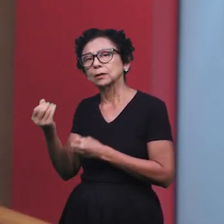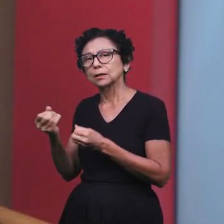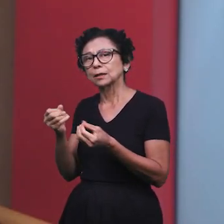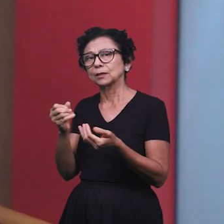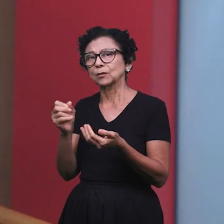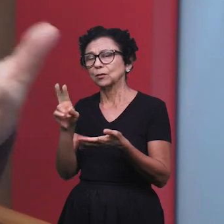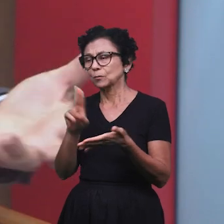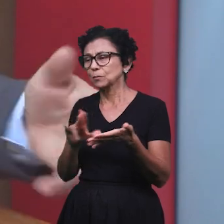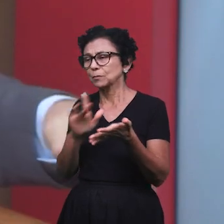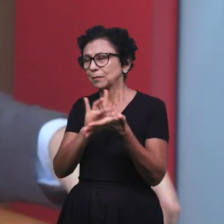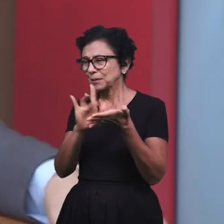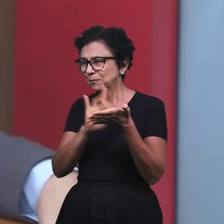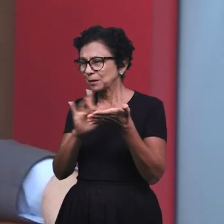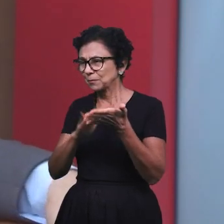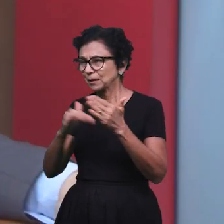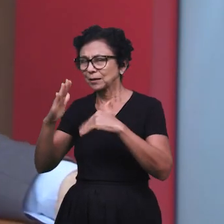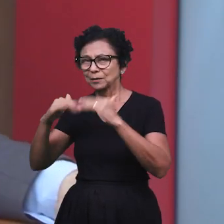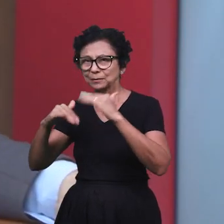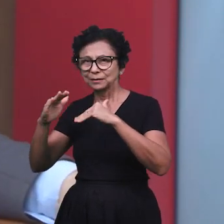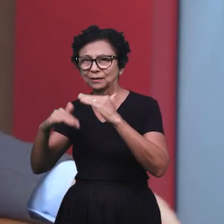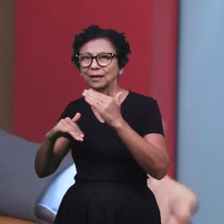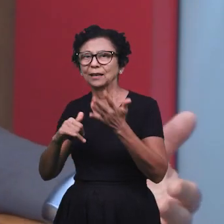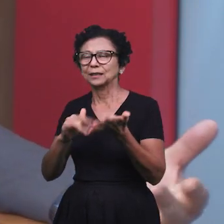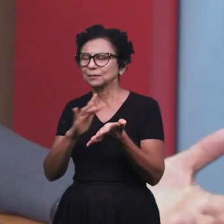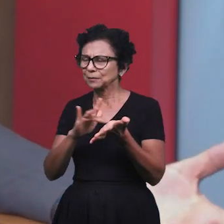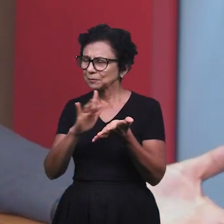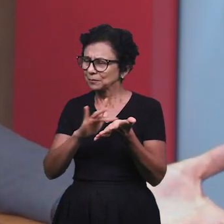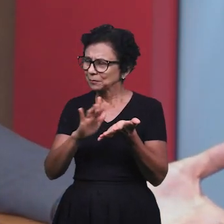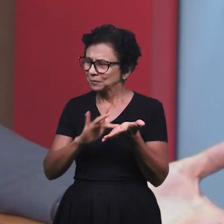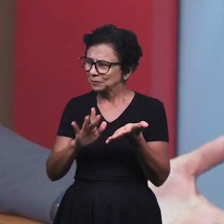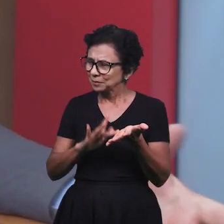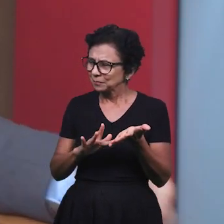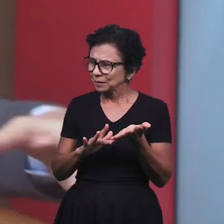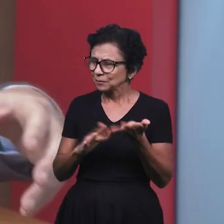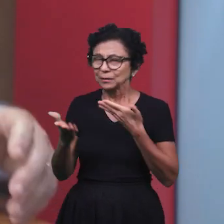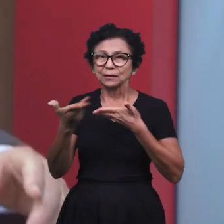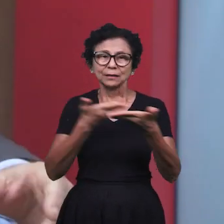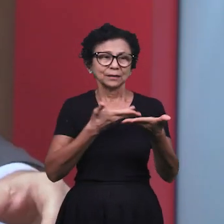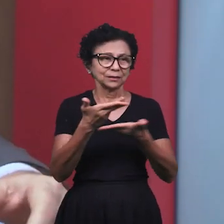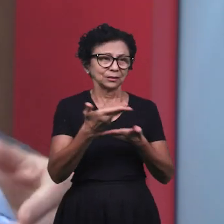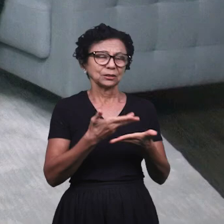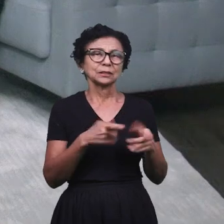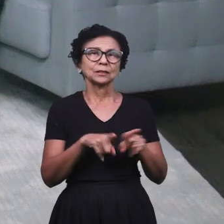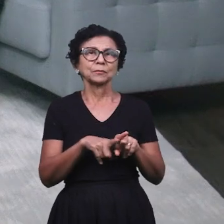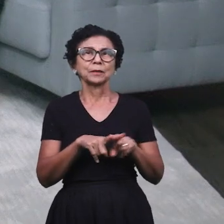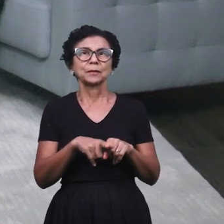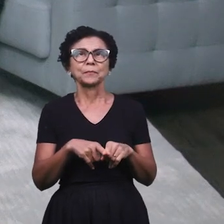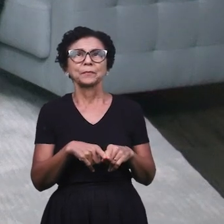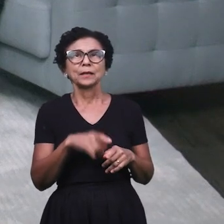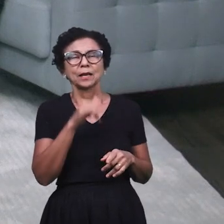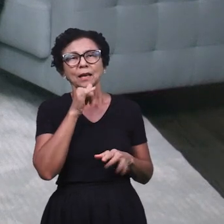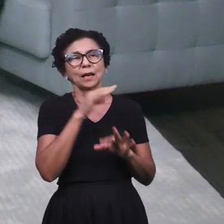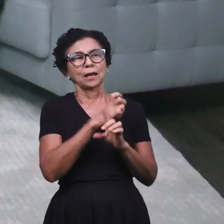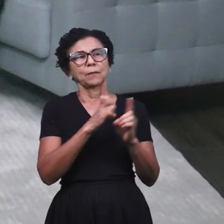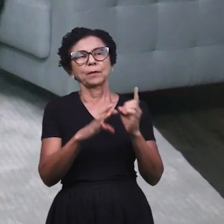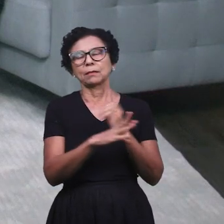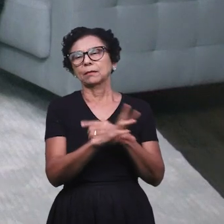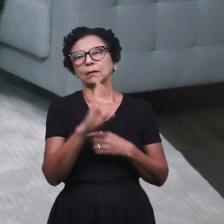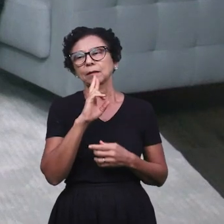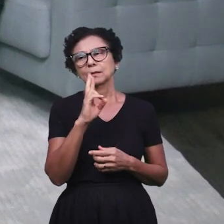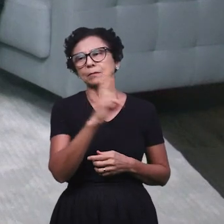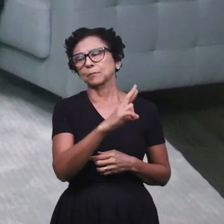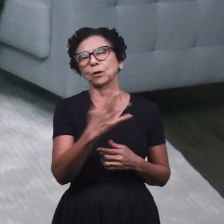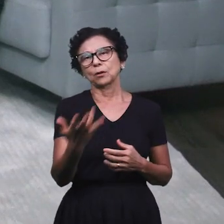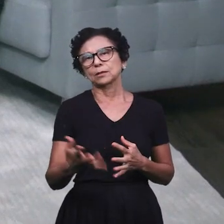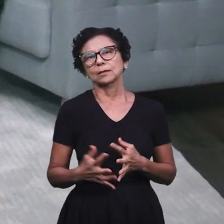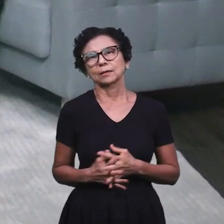mais habilidade ali e consiga interagir também, eu acho que é uma outra forma. Enviar a resposta da EBD, por exemplo? Exatamente. A resposta da EBD